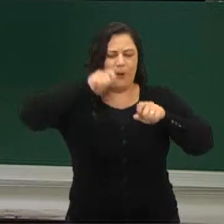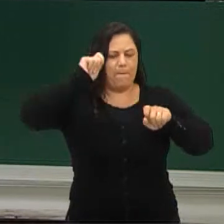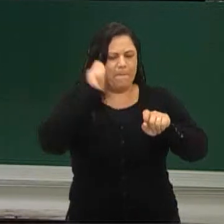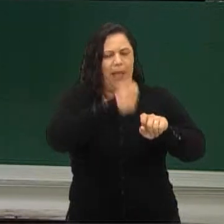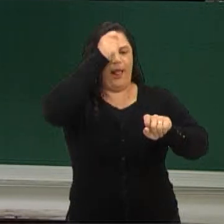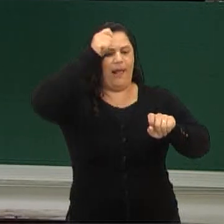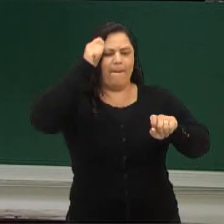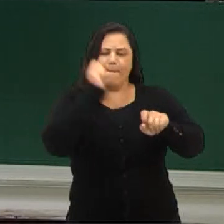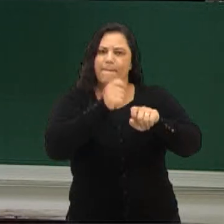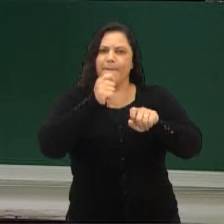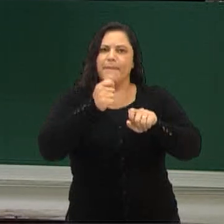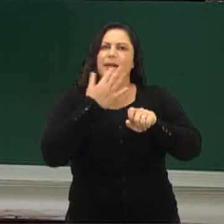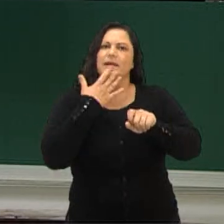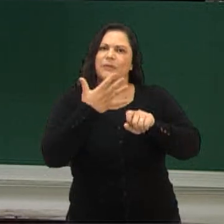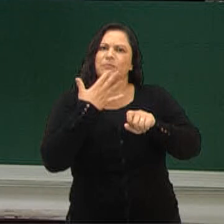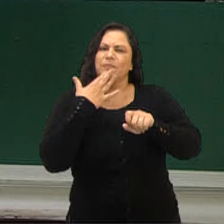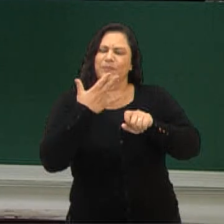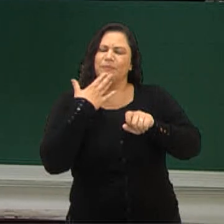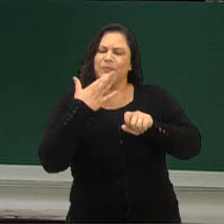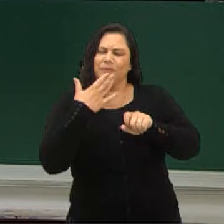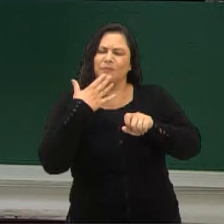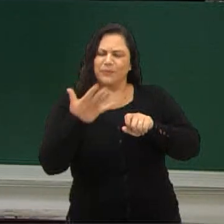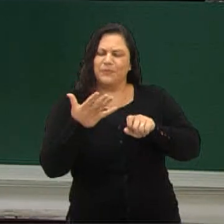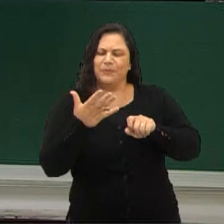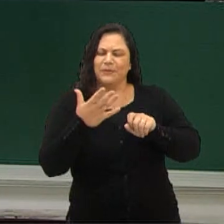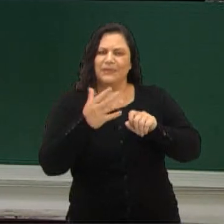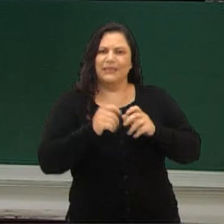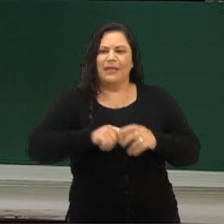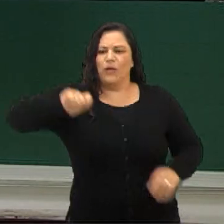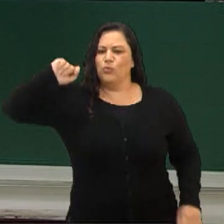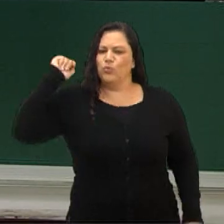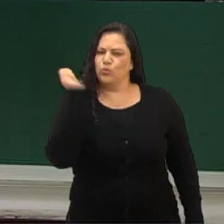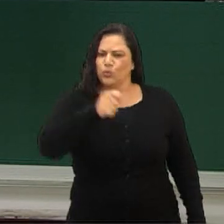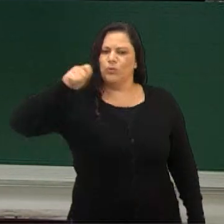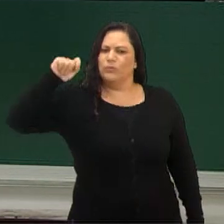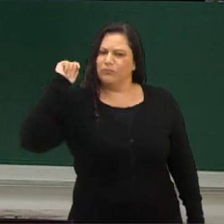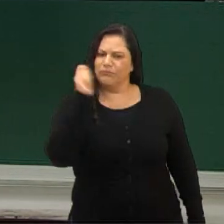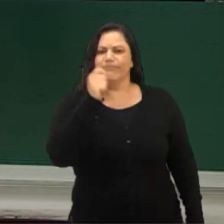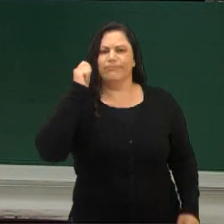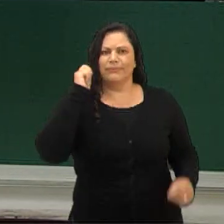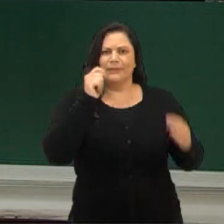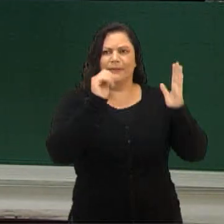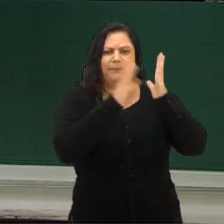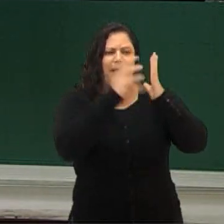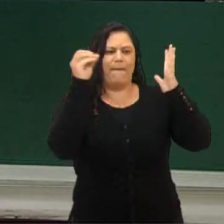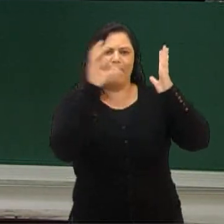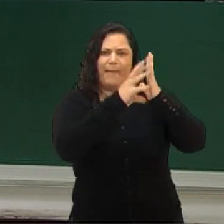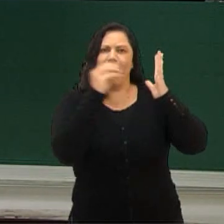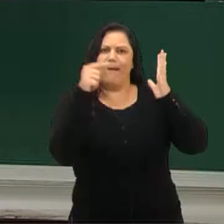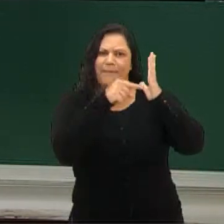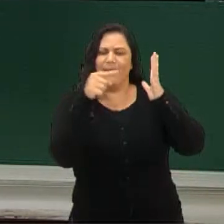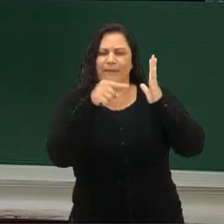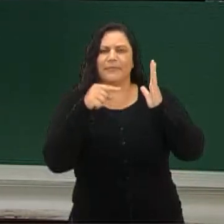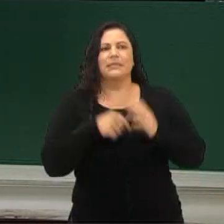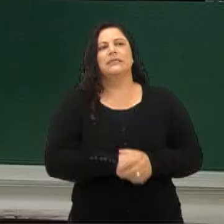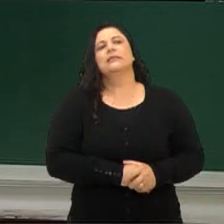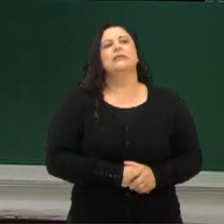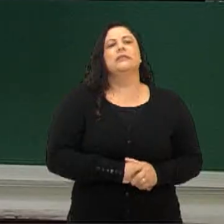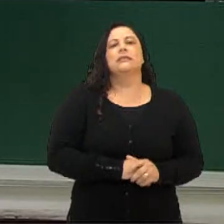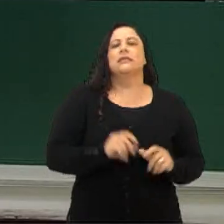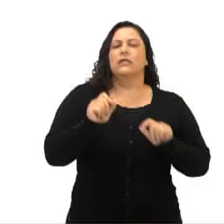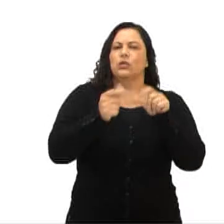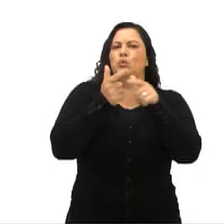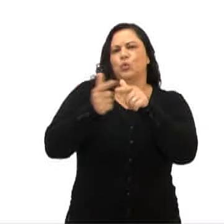com o irmão mais novo ou mais velho, lá quando escova o dente. Né. Ele tinha um problema, né, nas pernas, né, que ele era